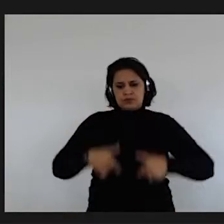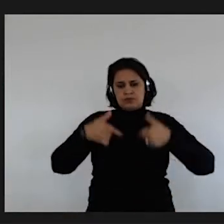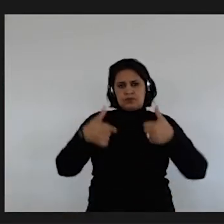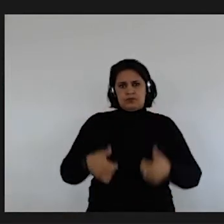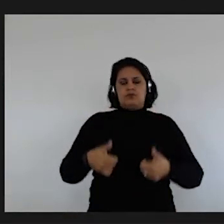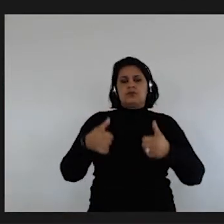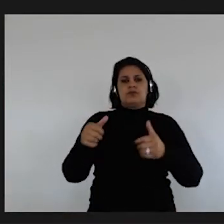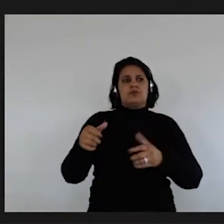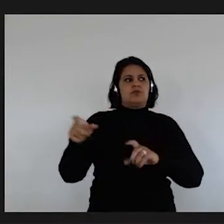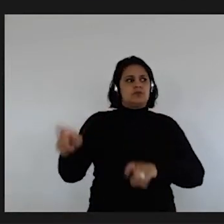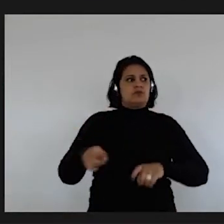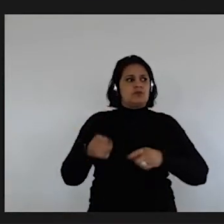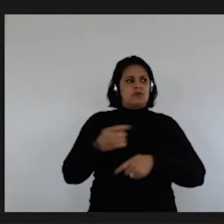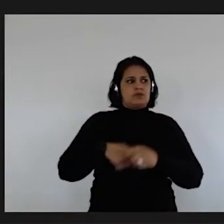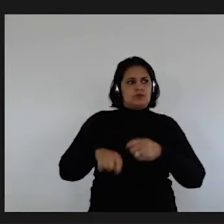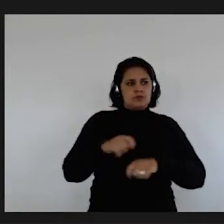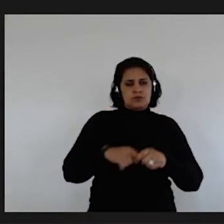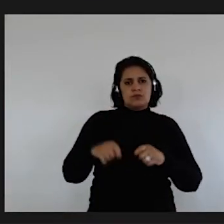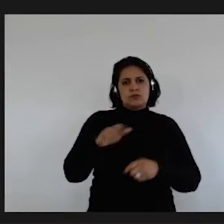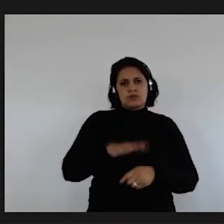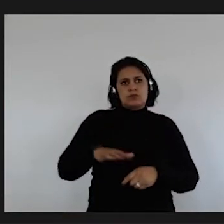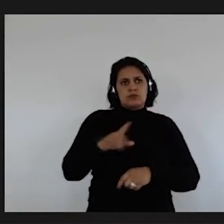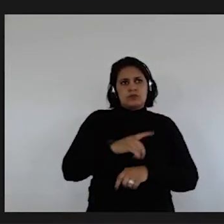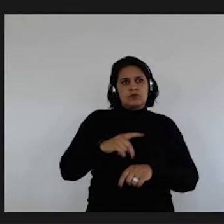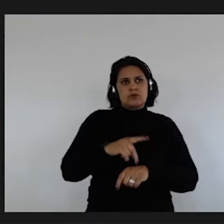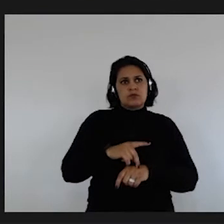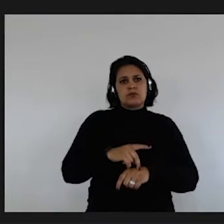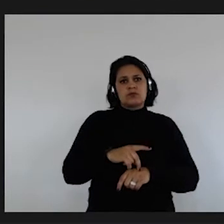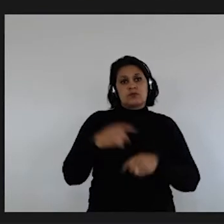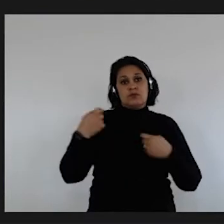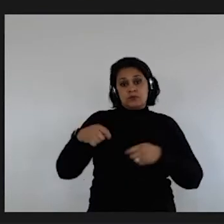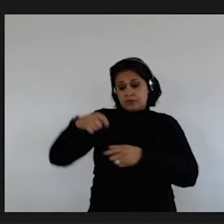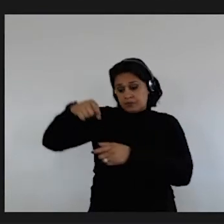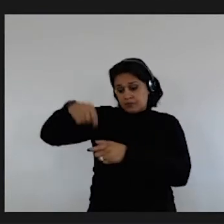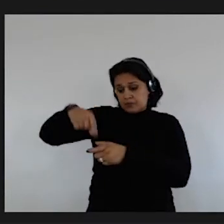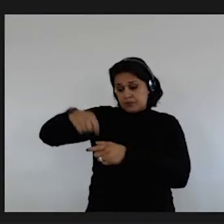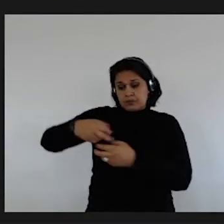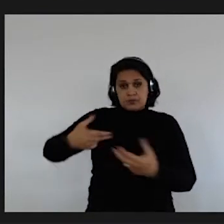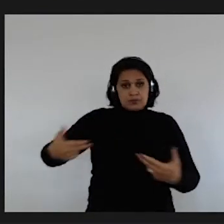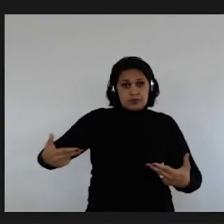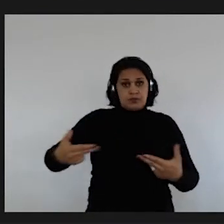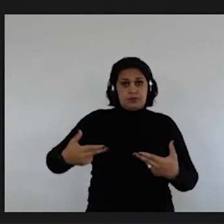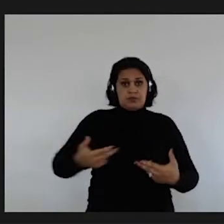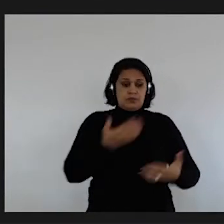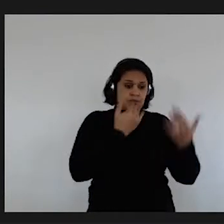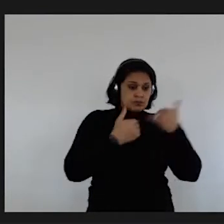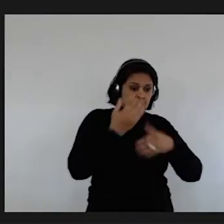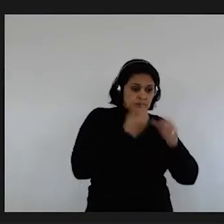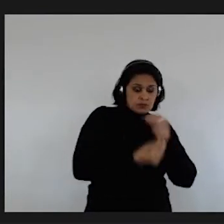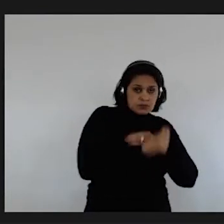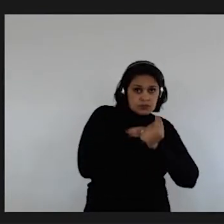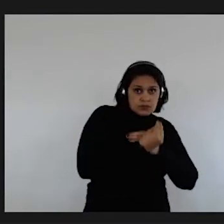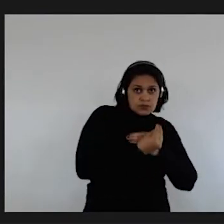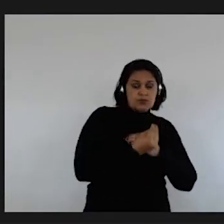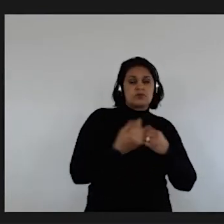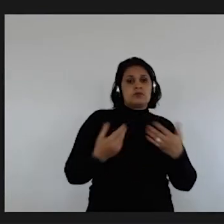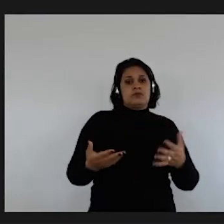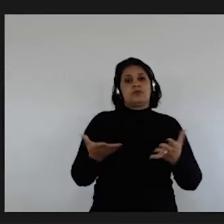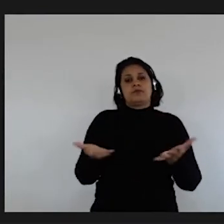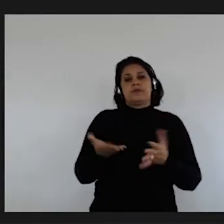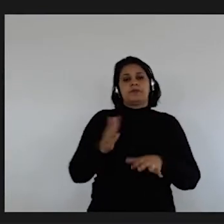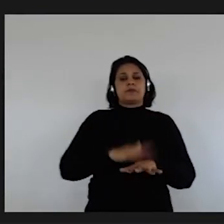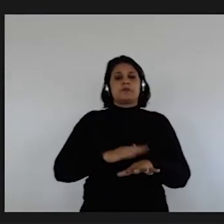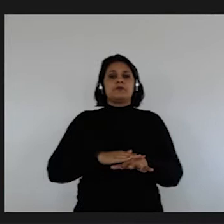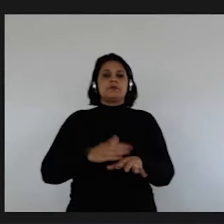próprio país. É preciso plantar o que se consome. A questão da oferta, demanda dos produtos agrícolas em tempo real